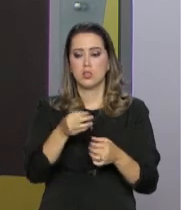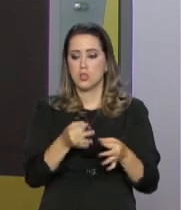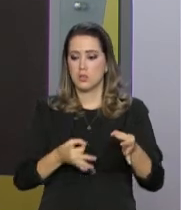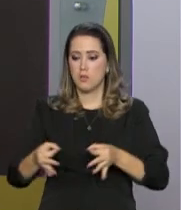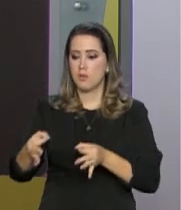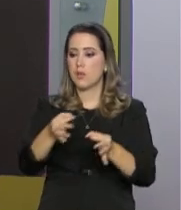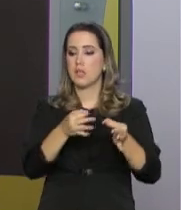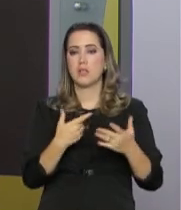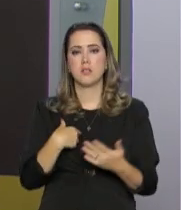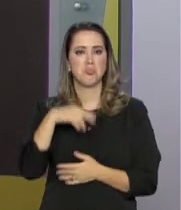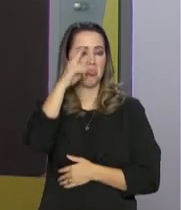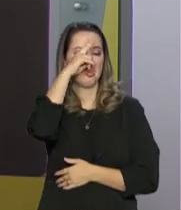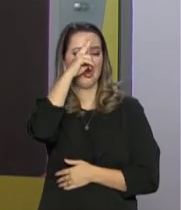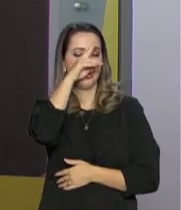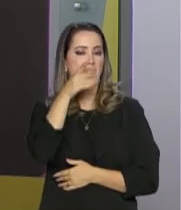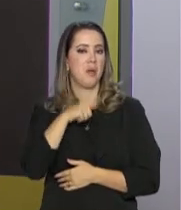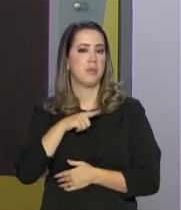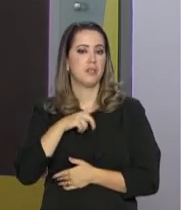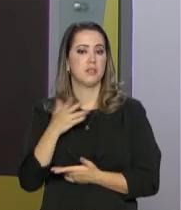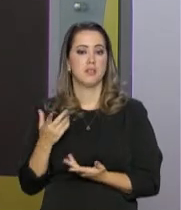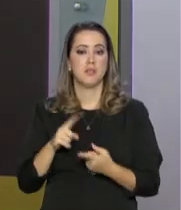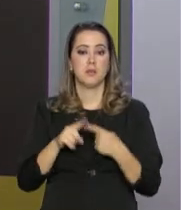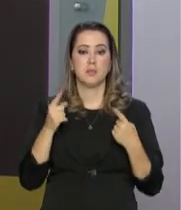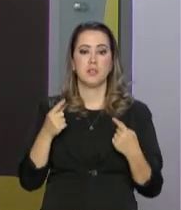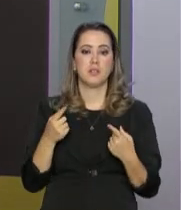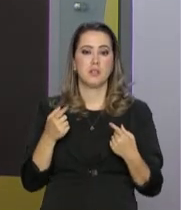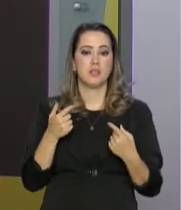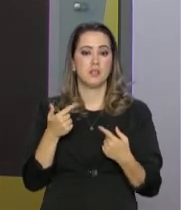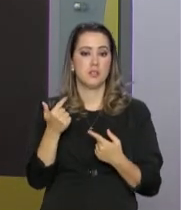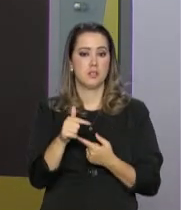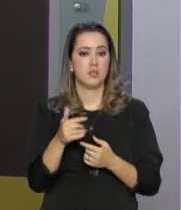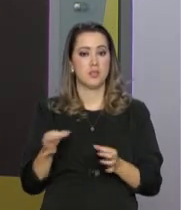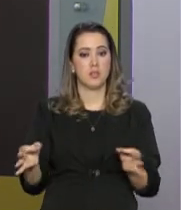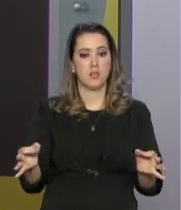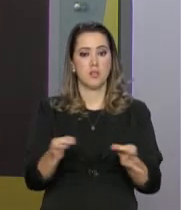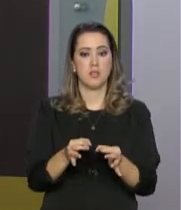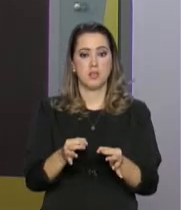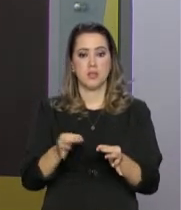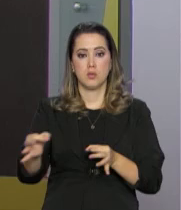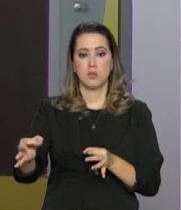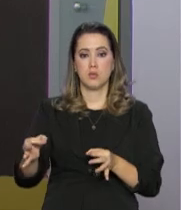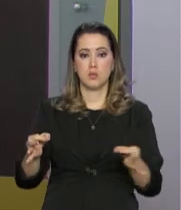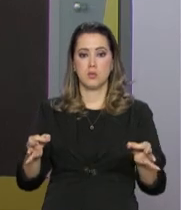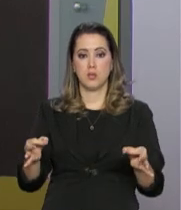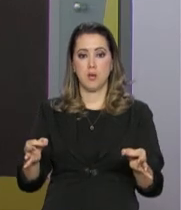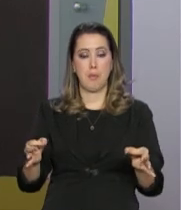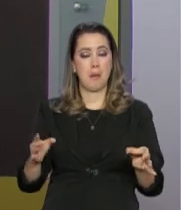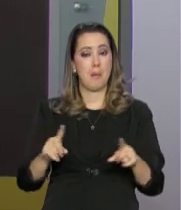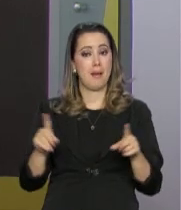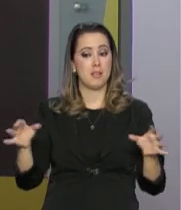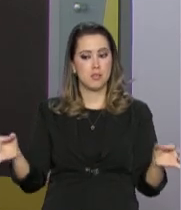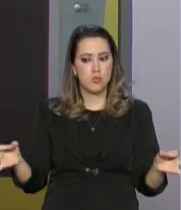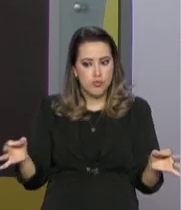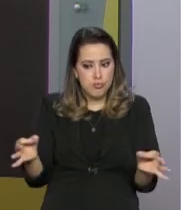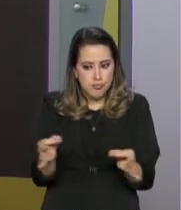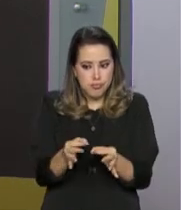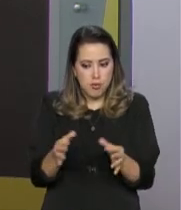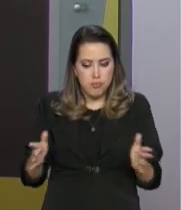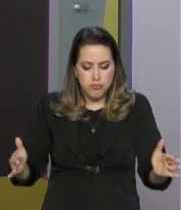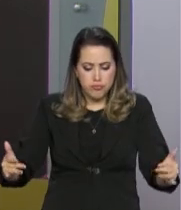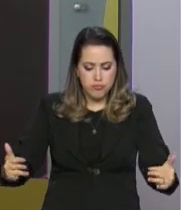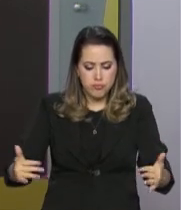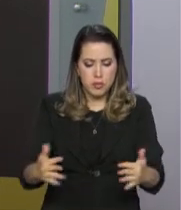pela casa que você nem lembra que elas existem mas elas não fazem nenhum valor que elas ficarem separadas quando você junta todos você faz isso